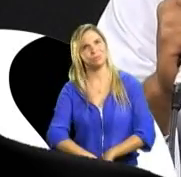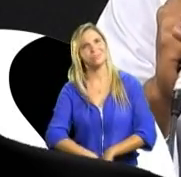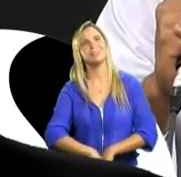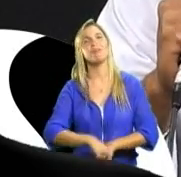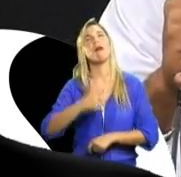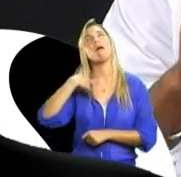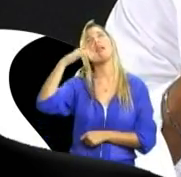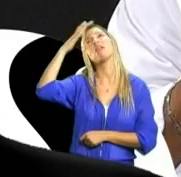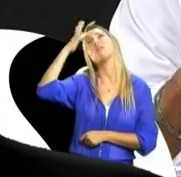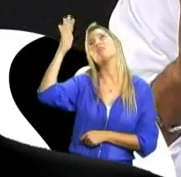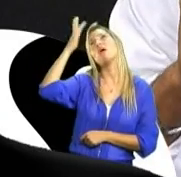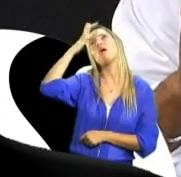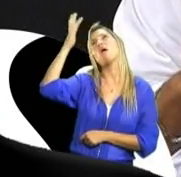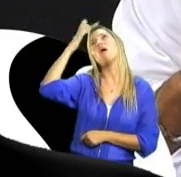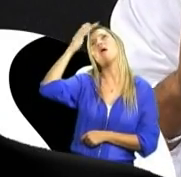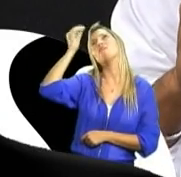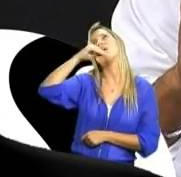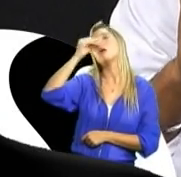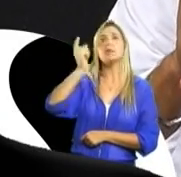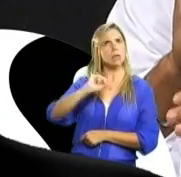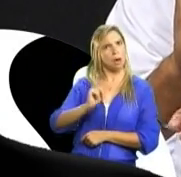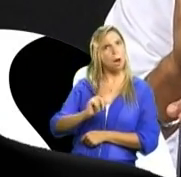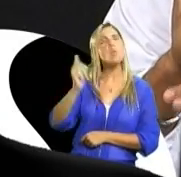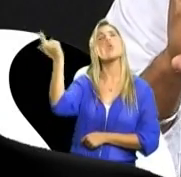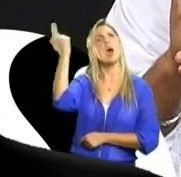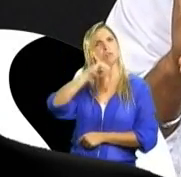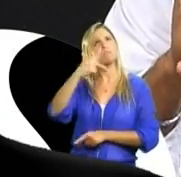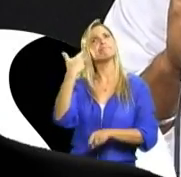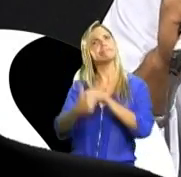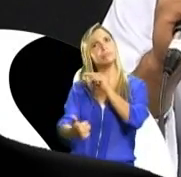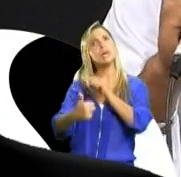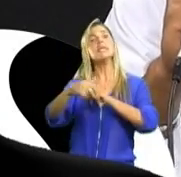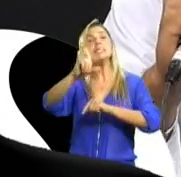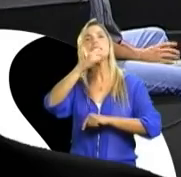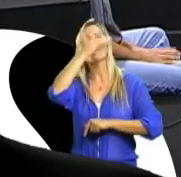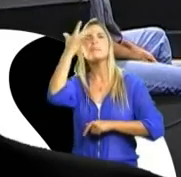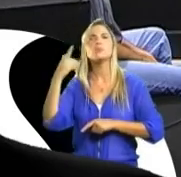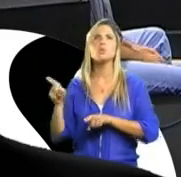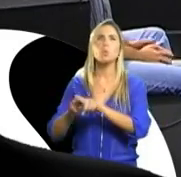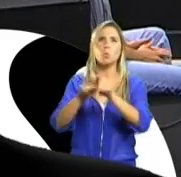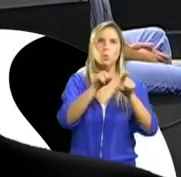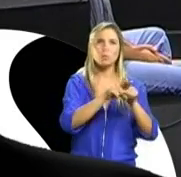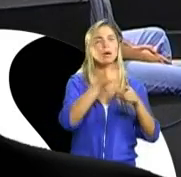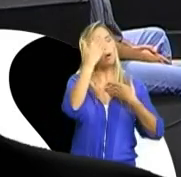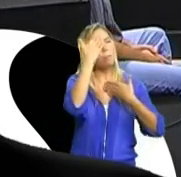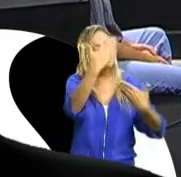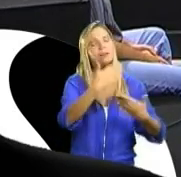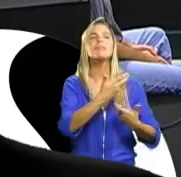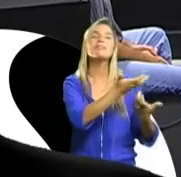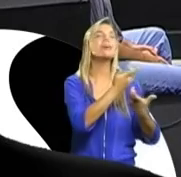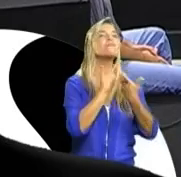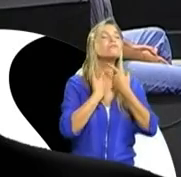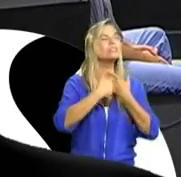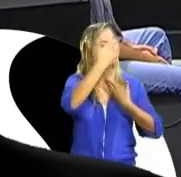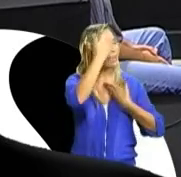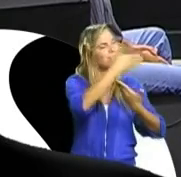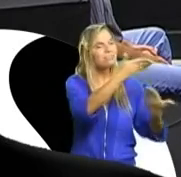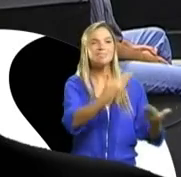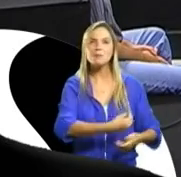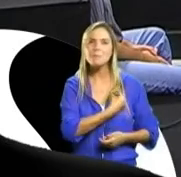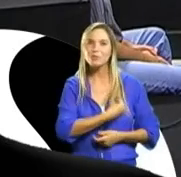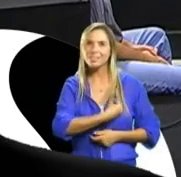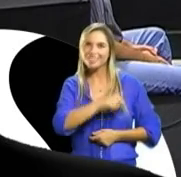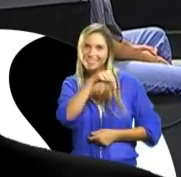sonho, uma utopia. Chega a ser uma construção realista e uma construção que realmente tenha uma praxis bem garantida. Obrigado. Quero agradecer a presença dos nossos